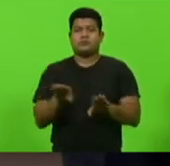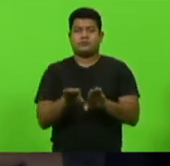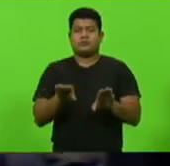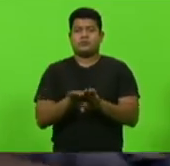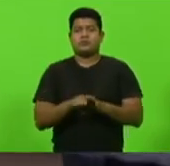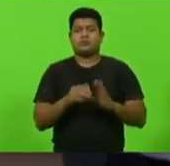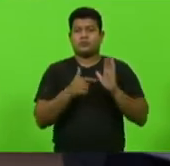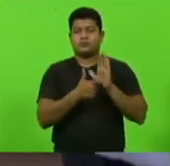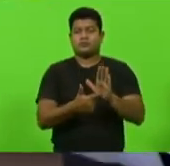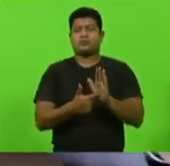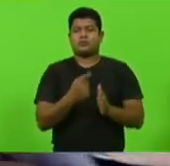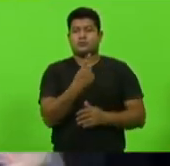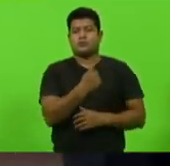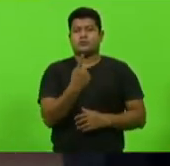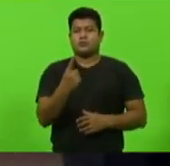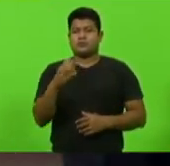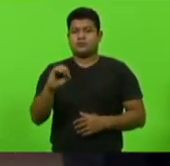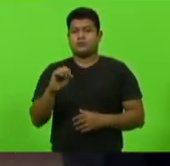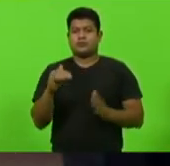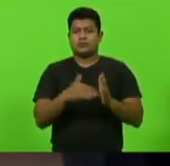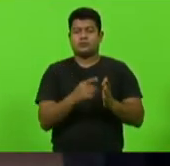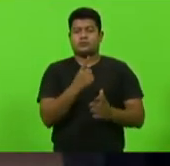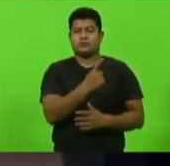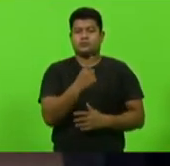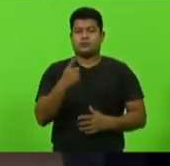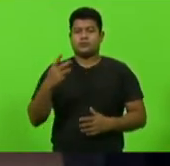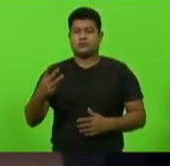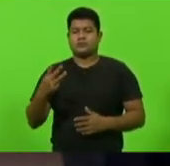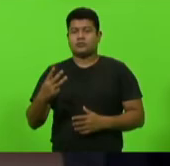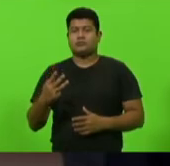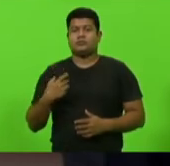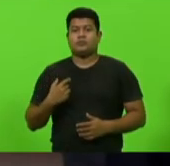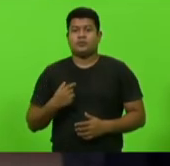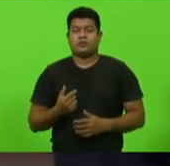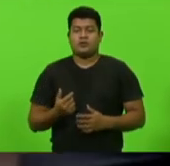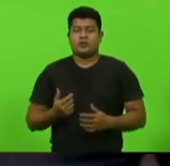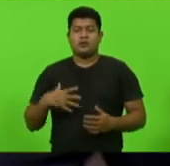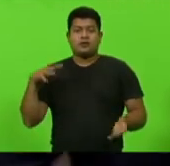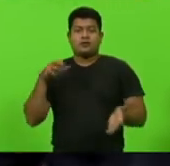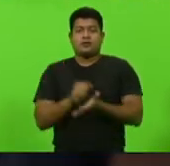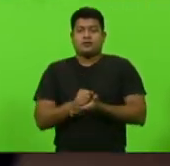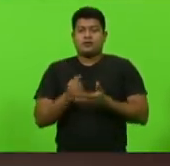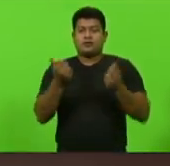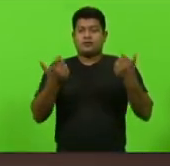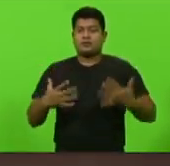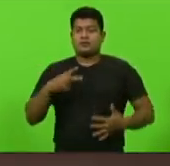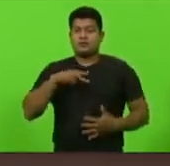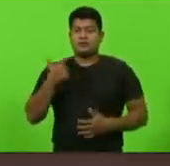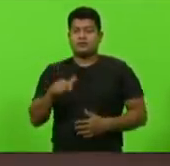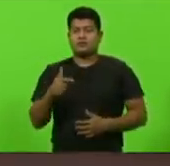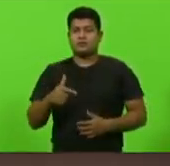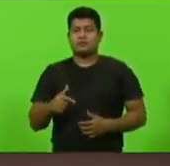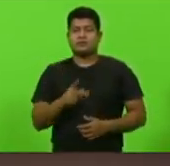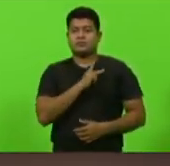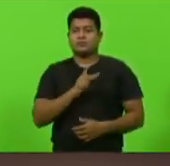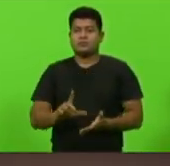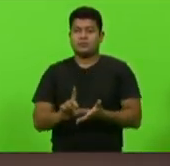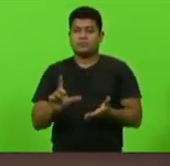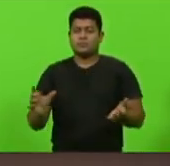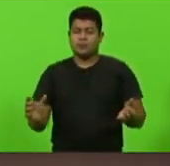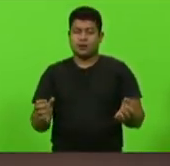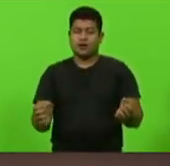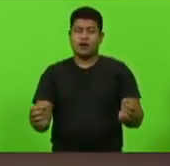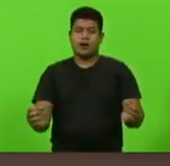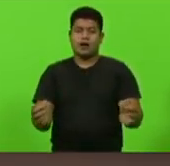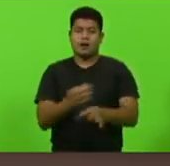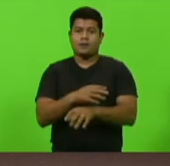113. Não havendo mais quem queira usar a palavra, esta presidência encerra a sessão, portanto, faz